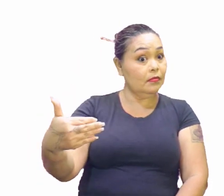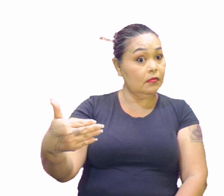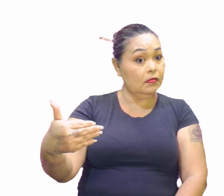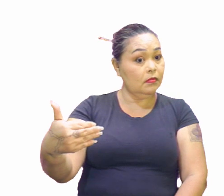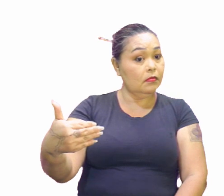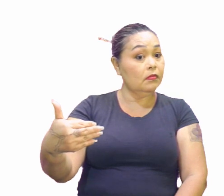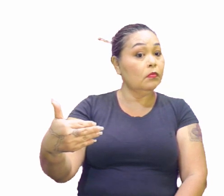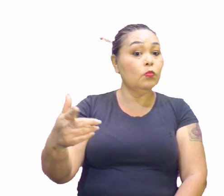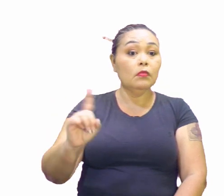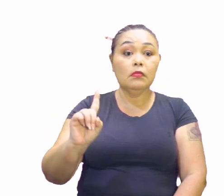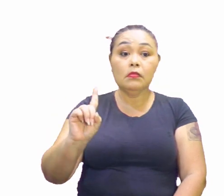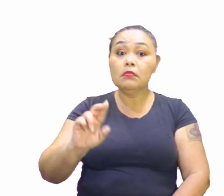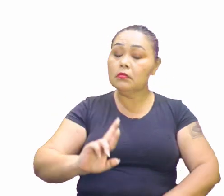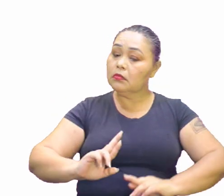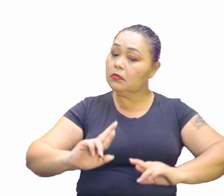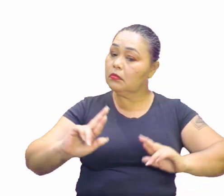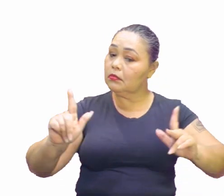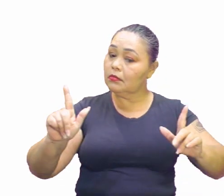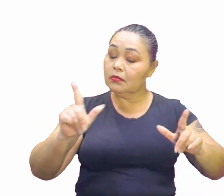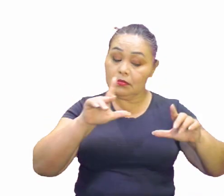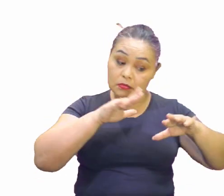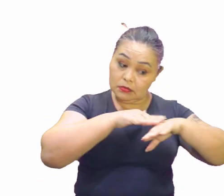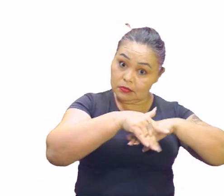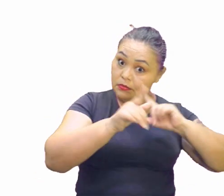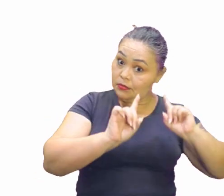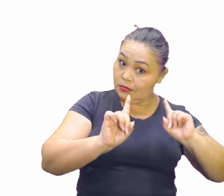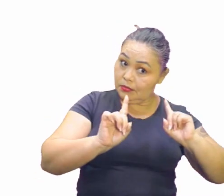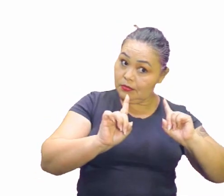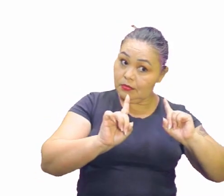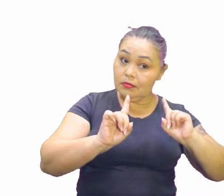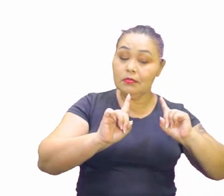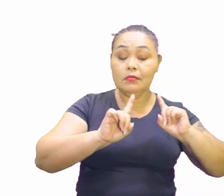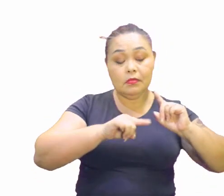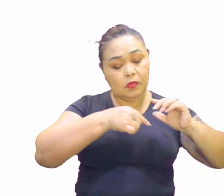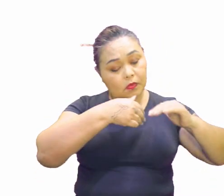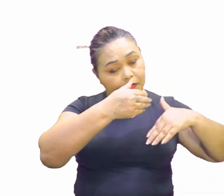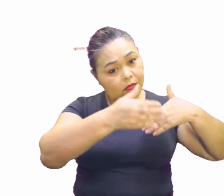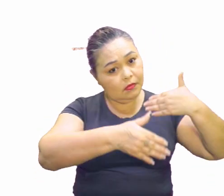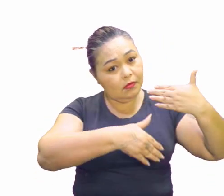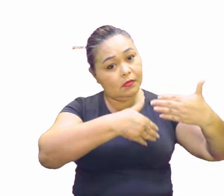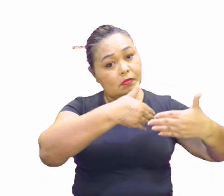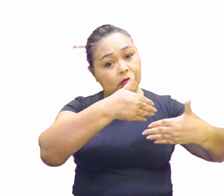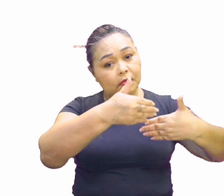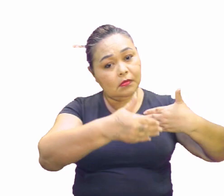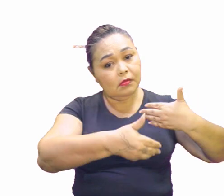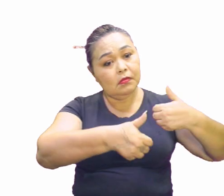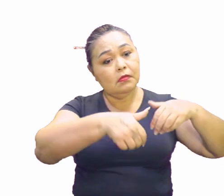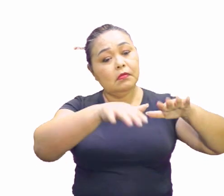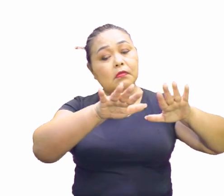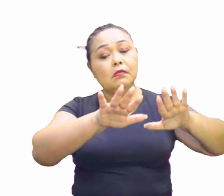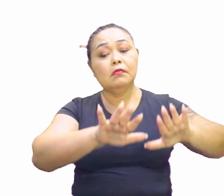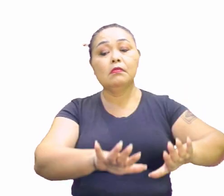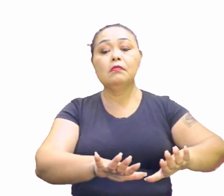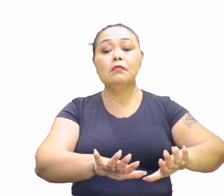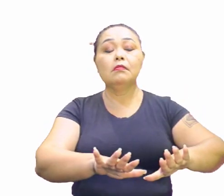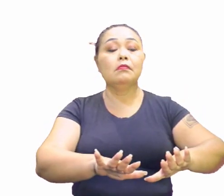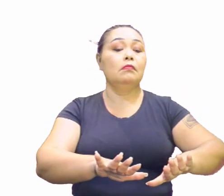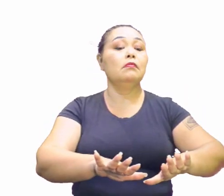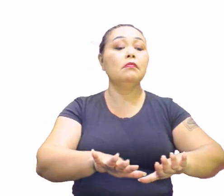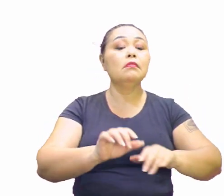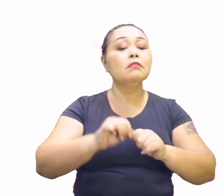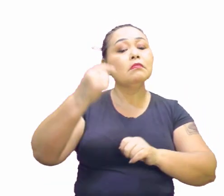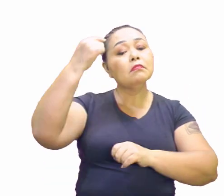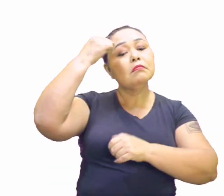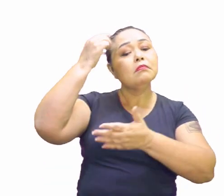começou. Não vai ser diferente da noite. Prolongados permanecerão o corpo sem pouso.